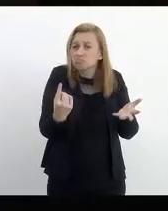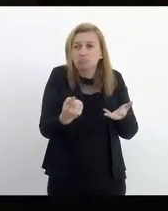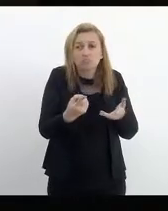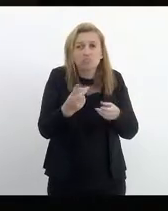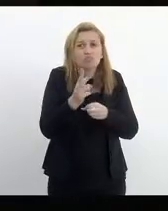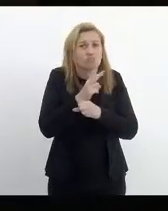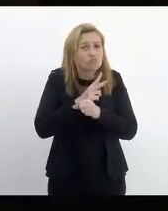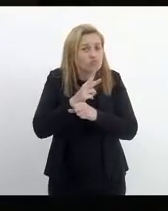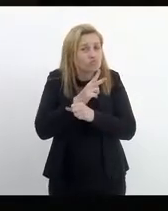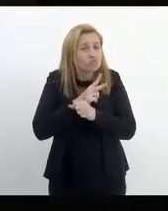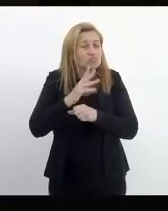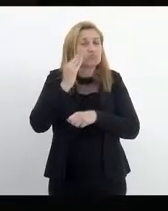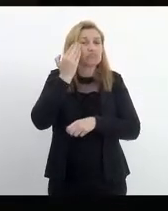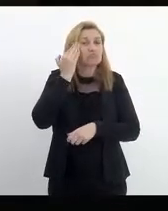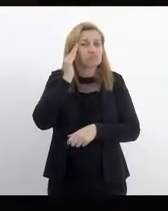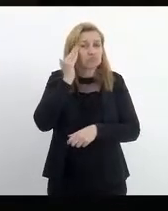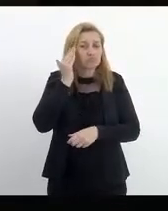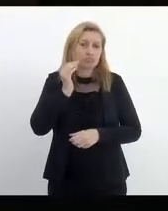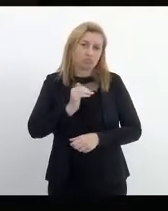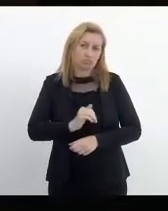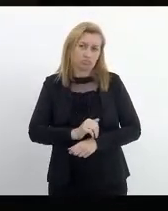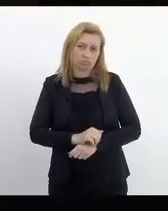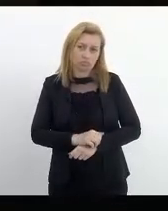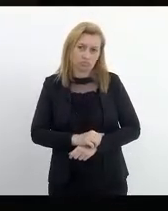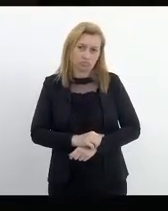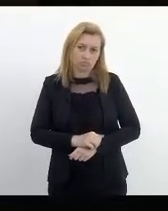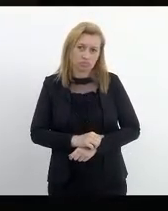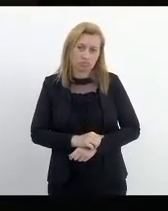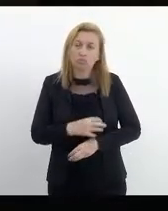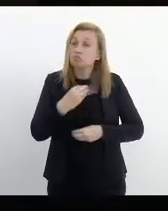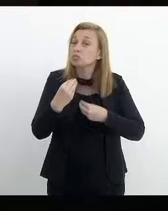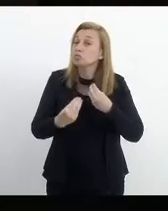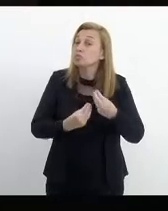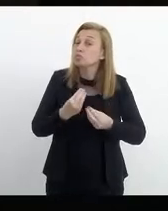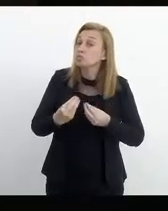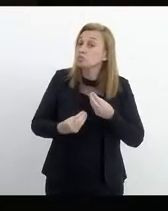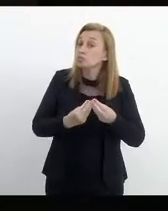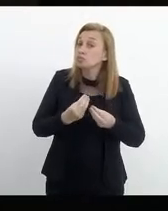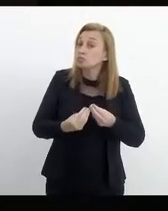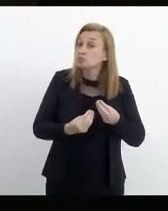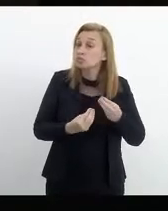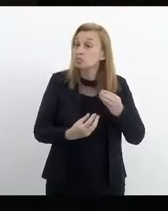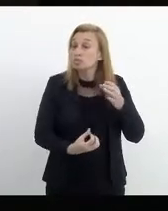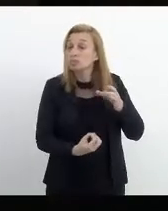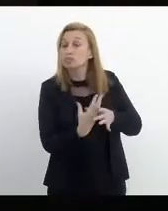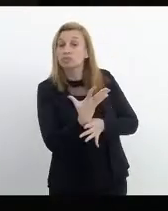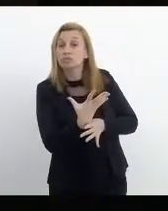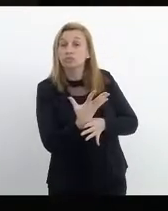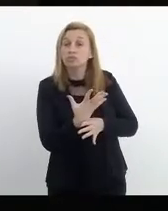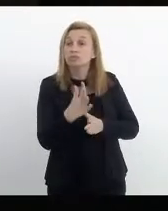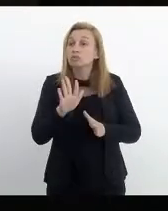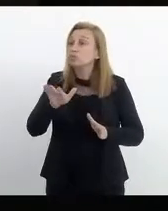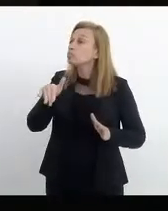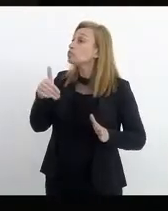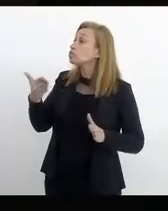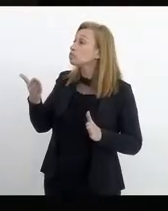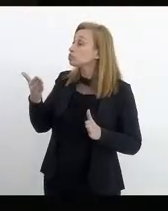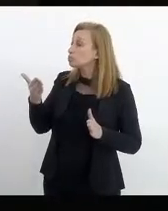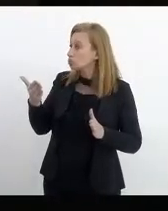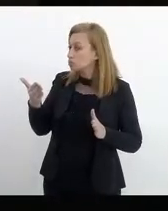procuramos entender E como que surgiu quando surgiu